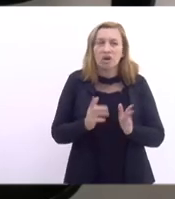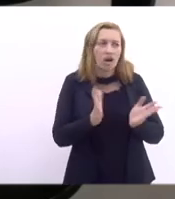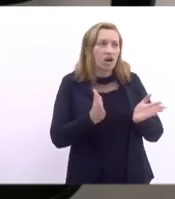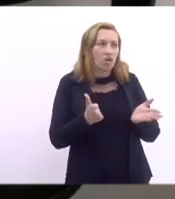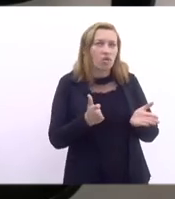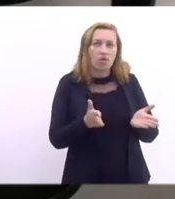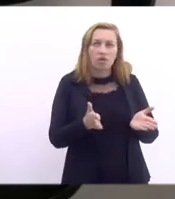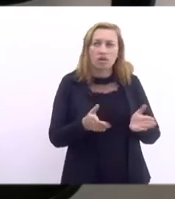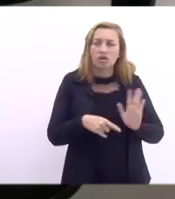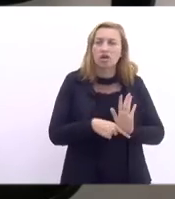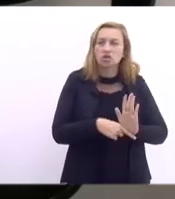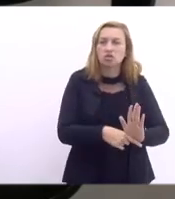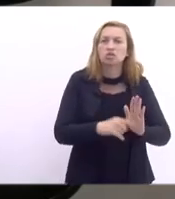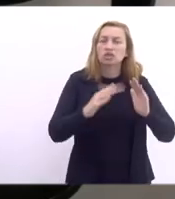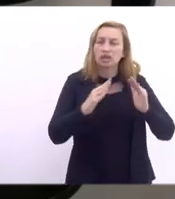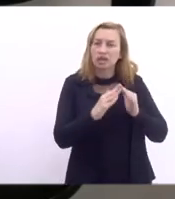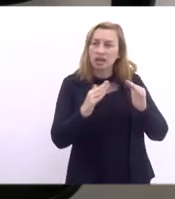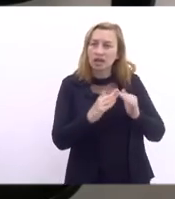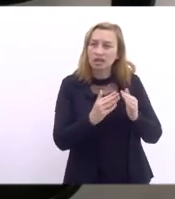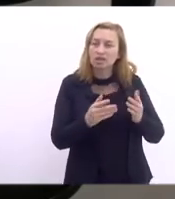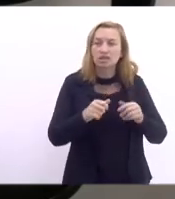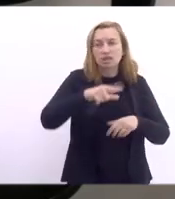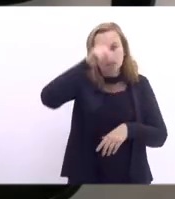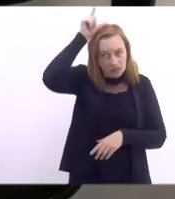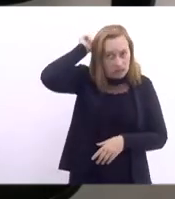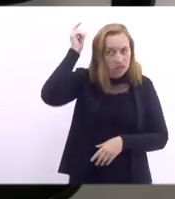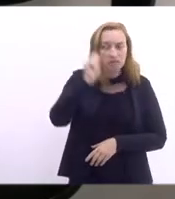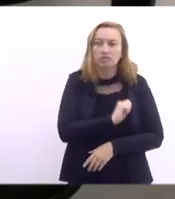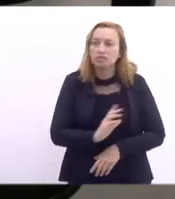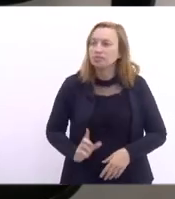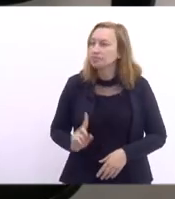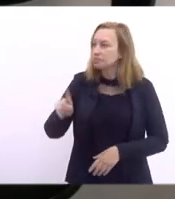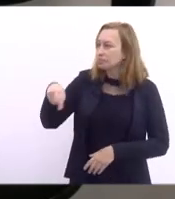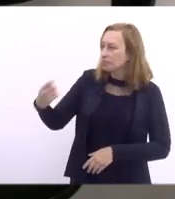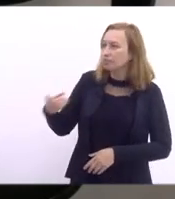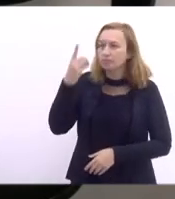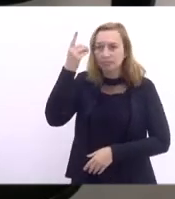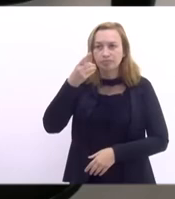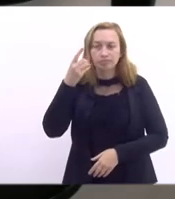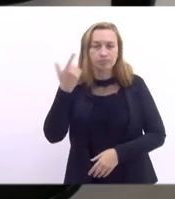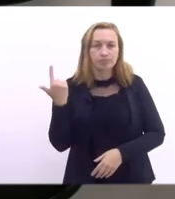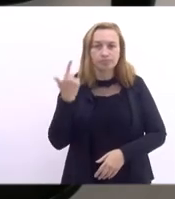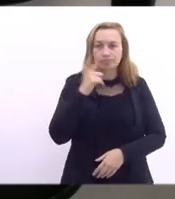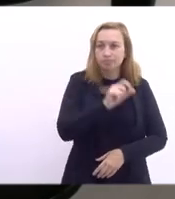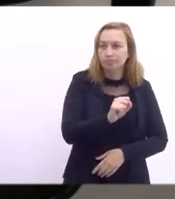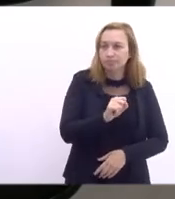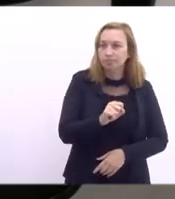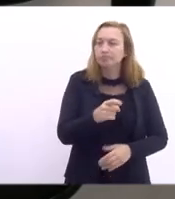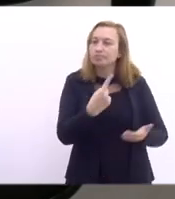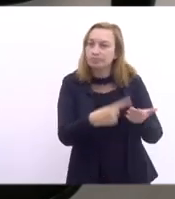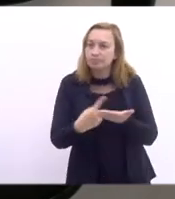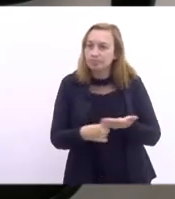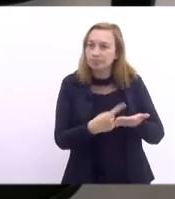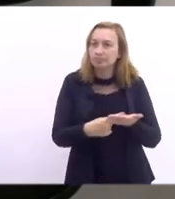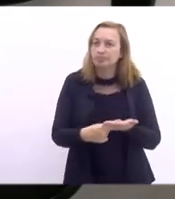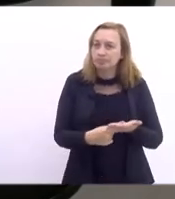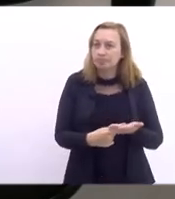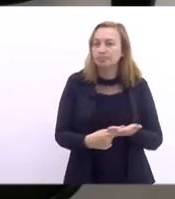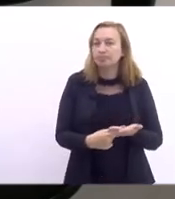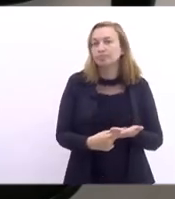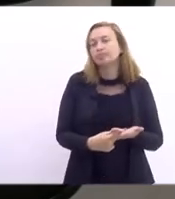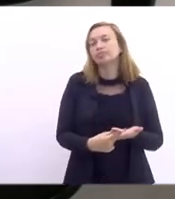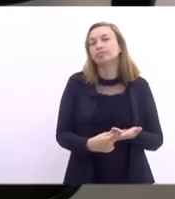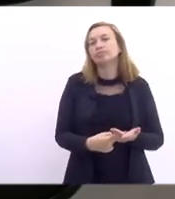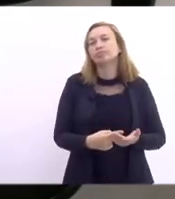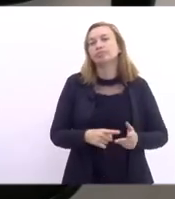por intermédio da casa de Paulo André Ceciliano tantos outros deputados conseguiram esse acordo né É de